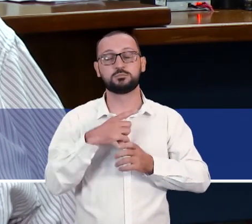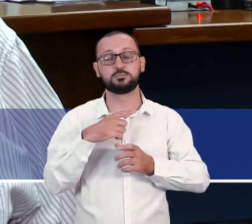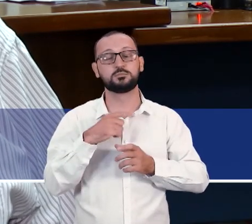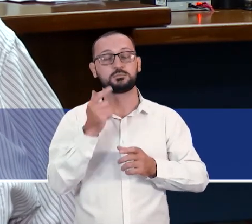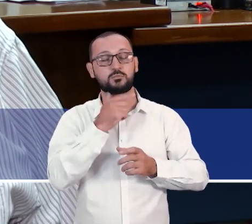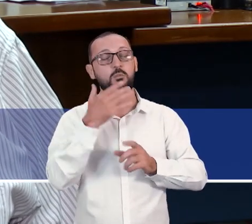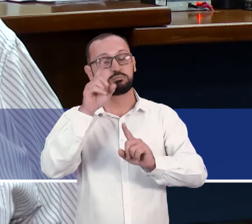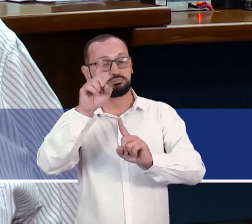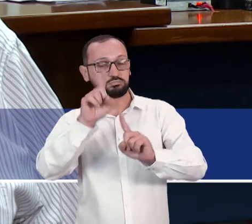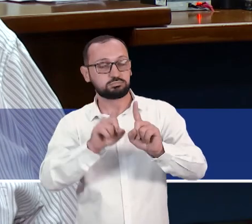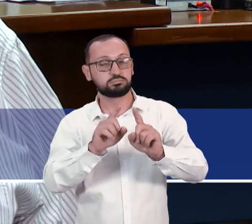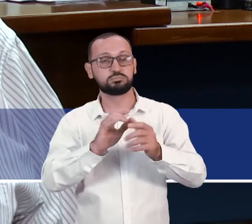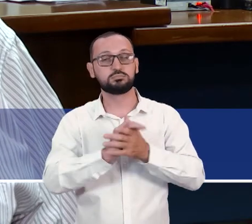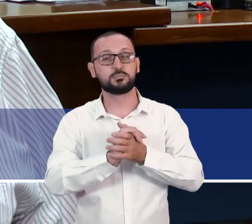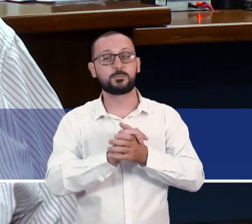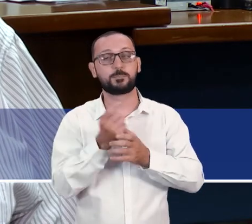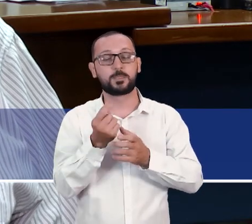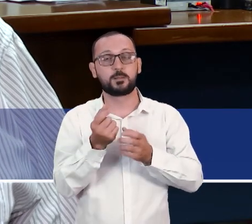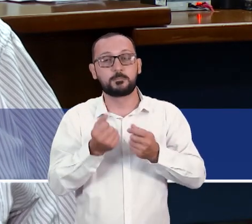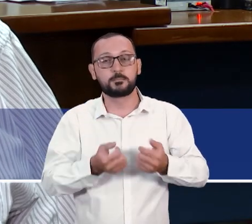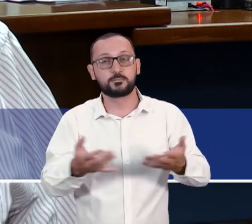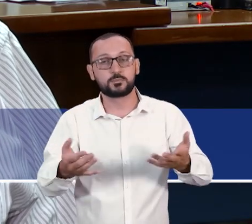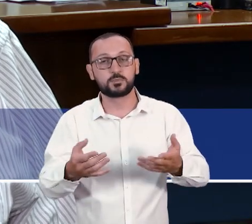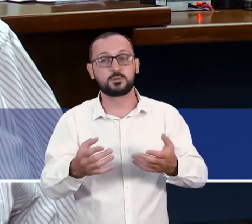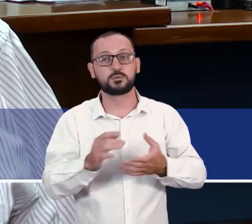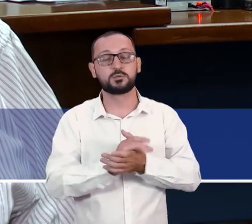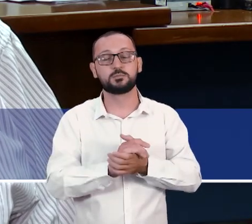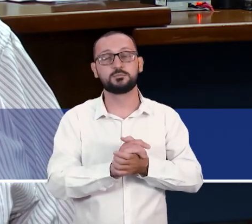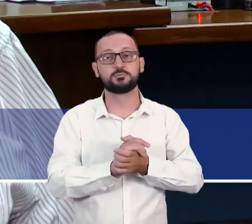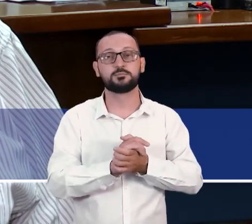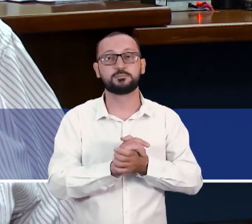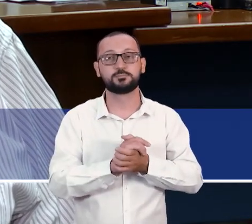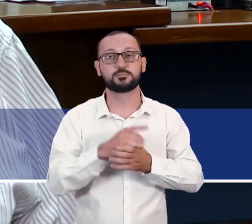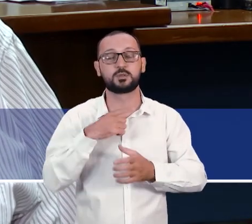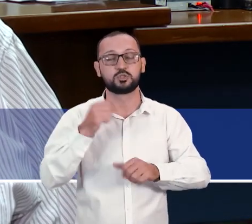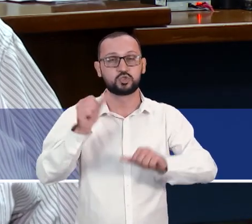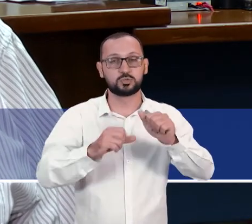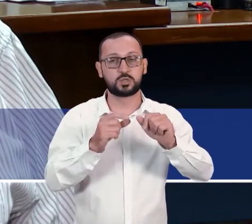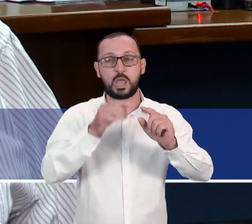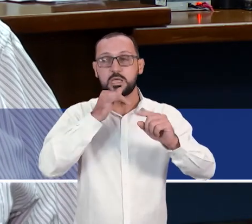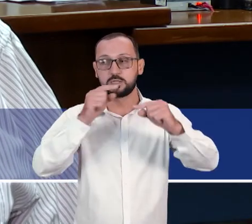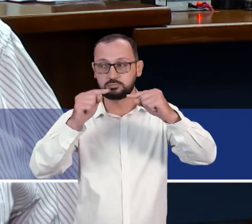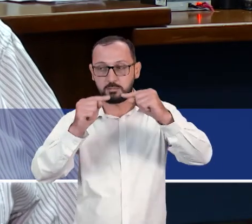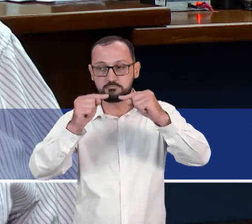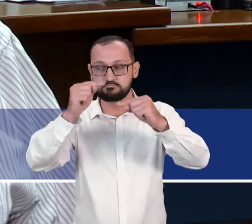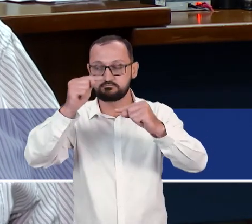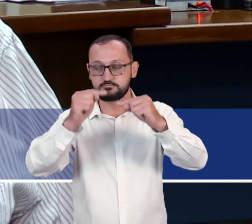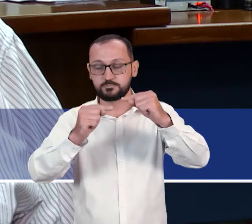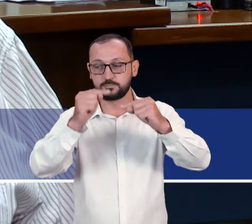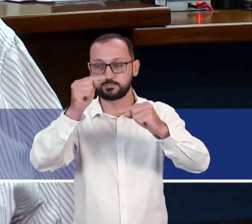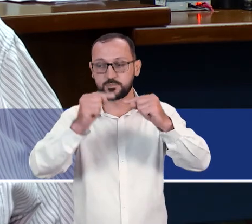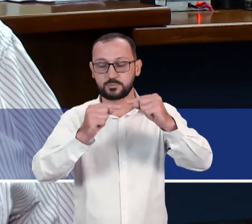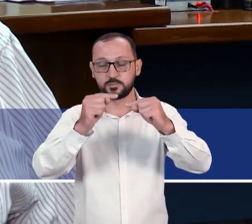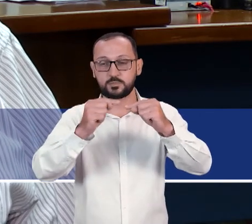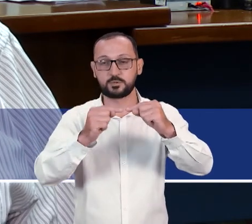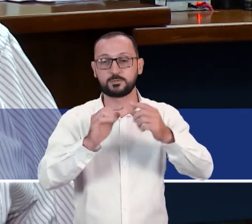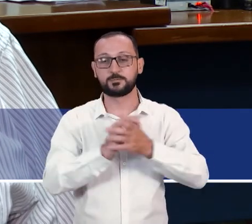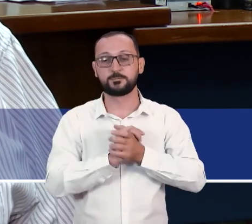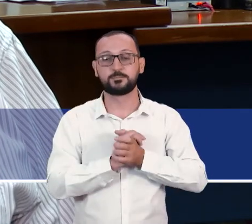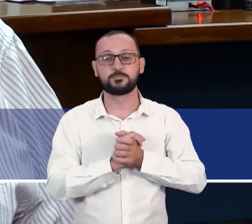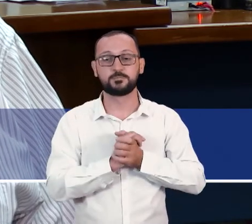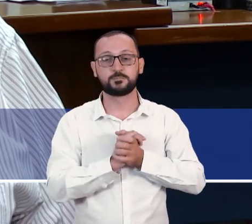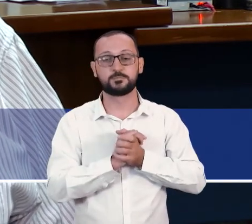para 1,49, e a despesa total é 1,68. Nós temos uma margem